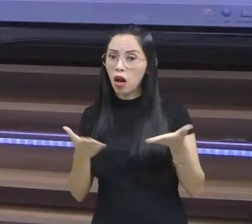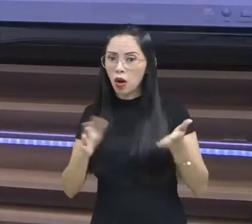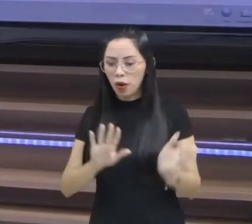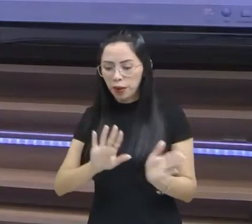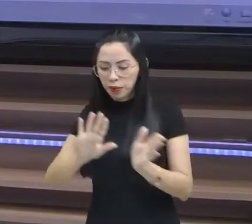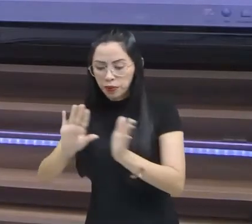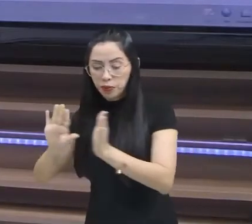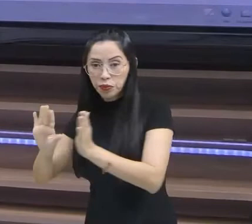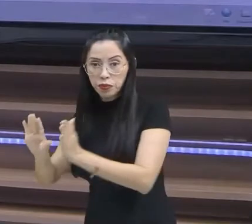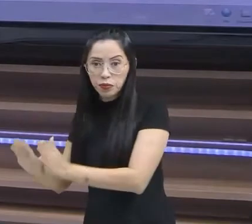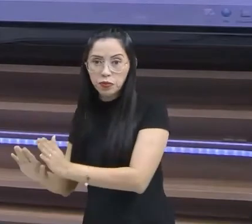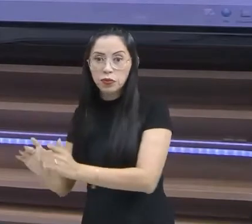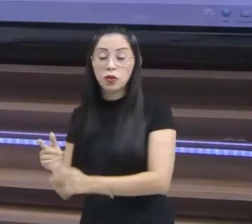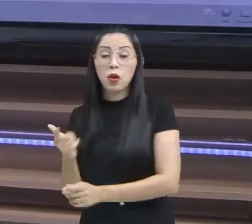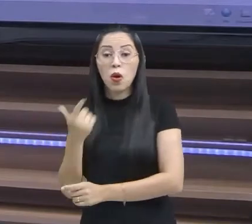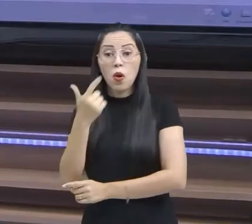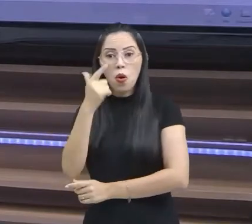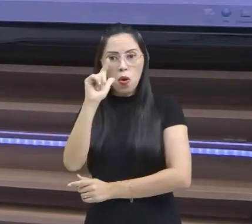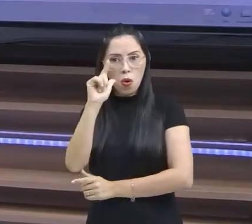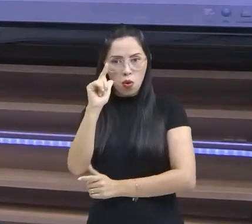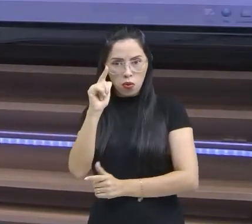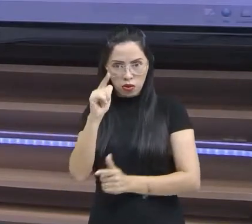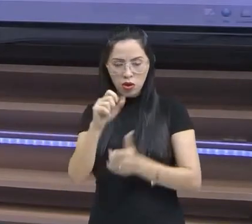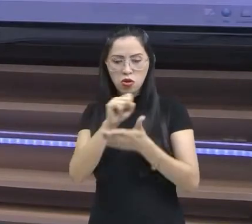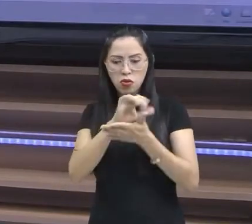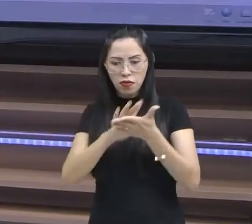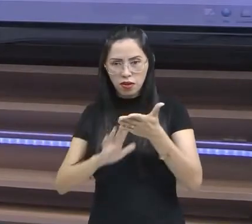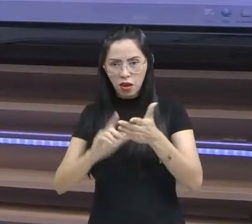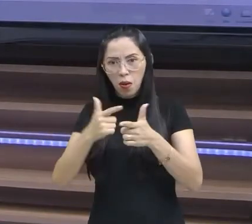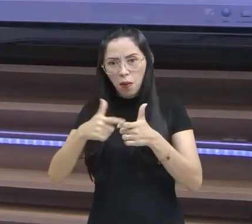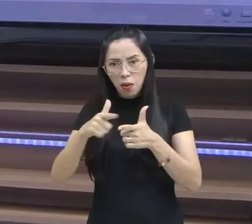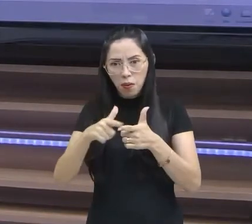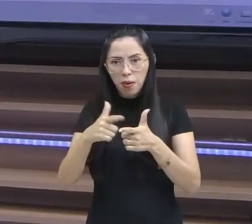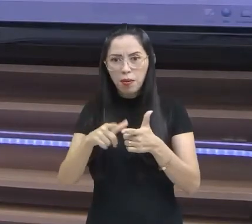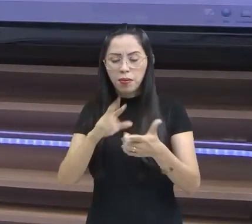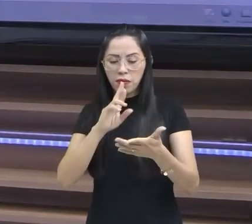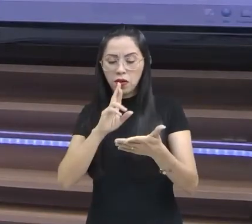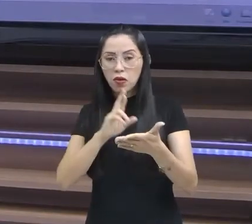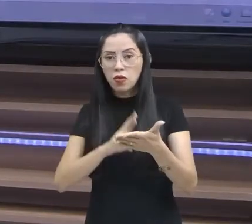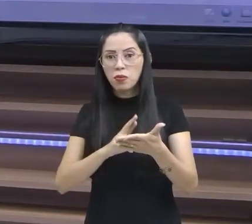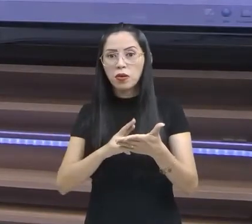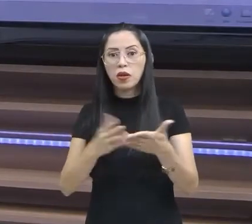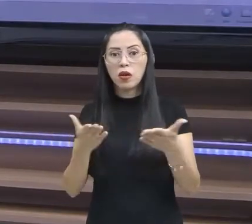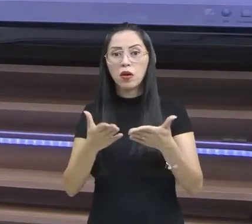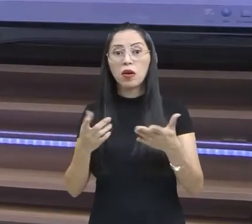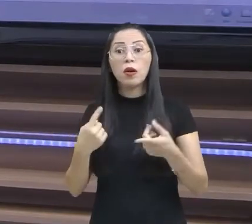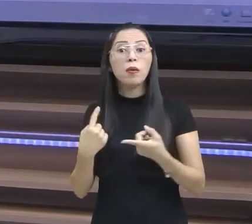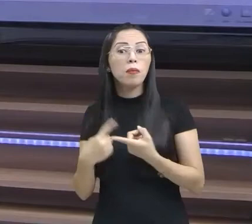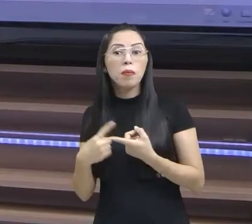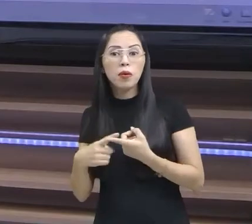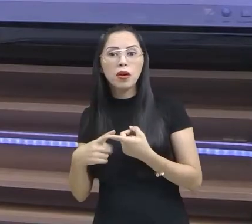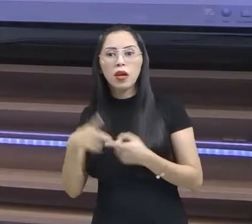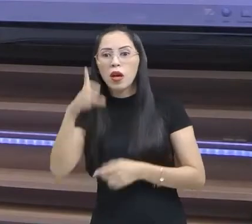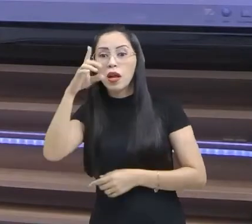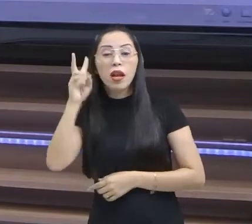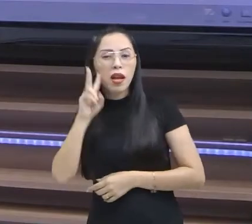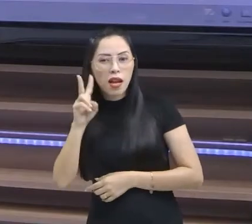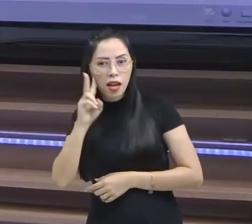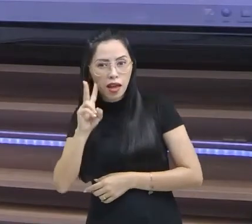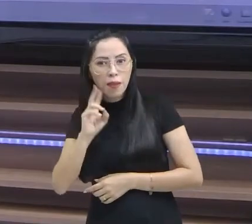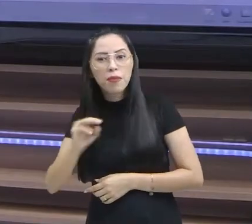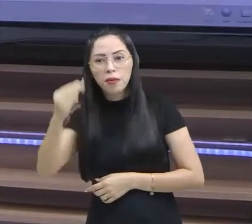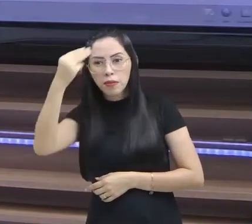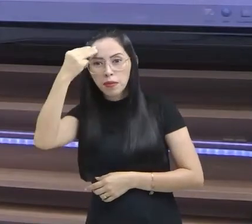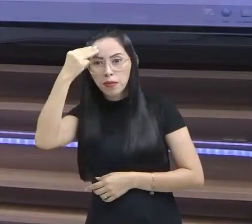também trabalha com conversão de tempo. Nesse primeiro, nós fizemos a conversão de quê? Que 1 hora é igual a 60